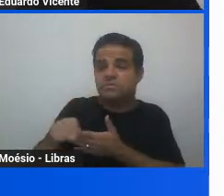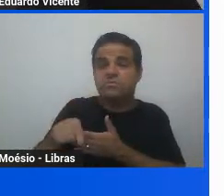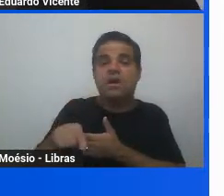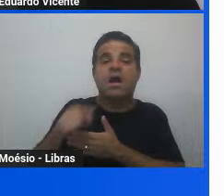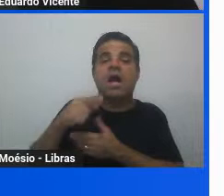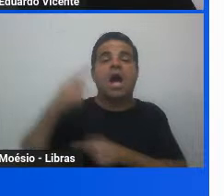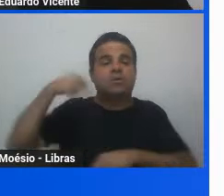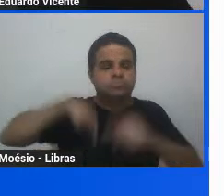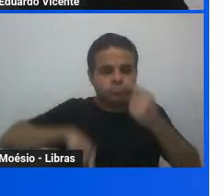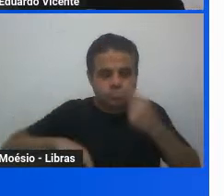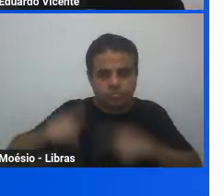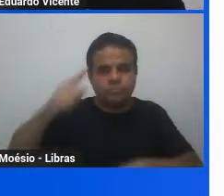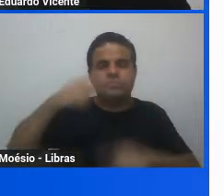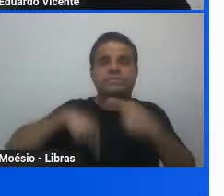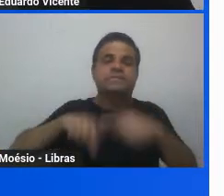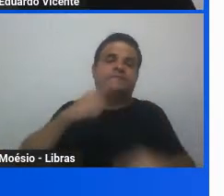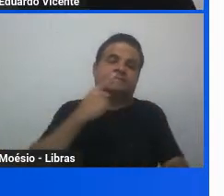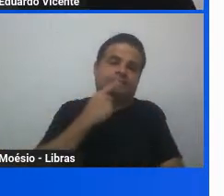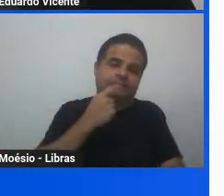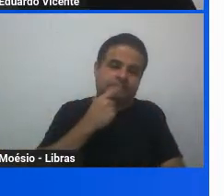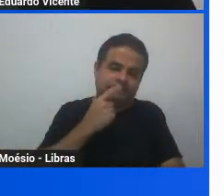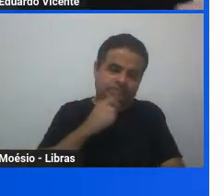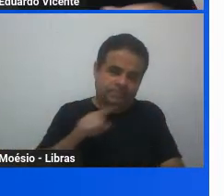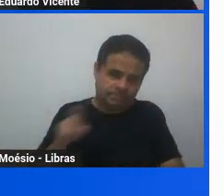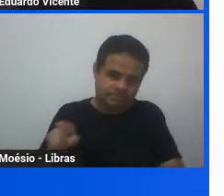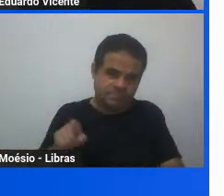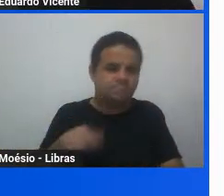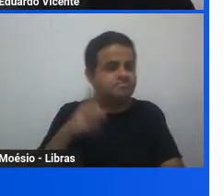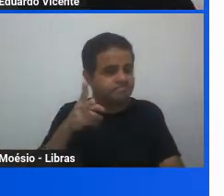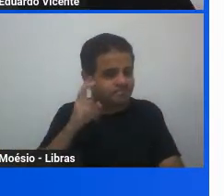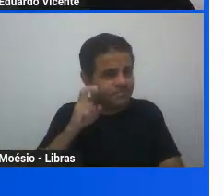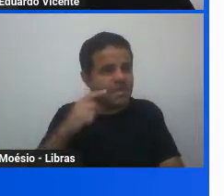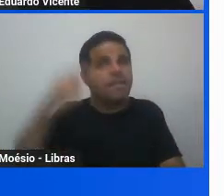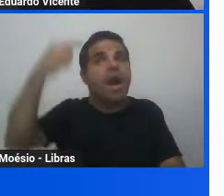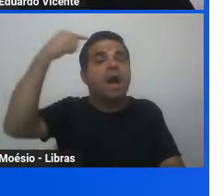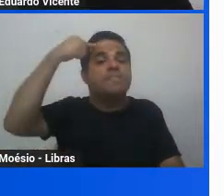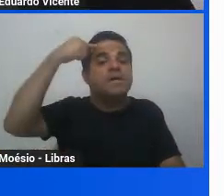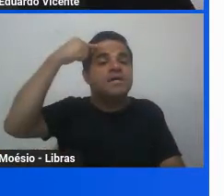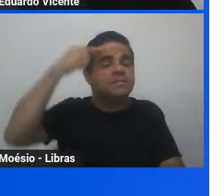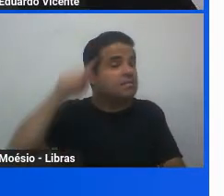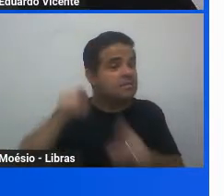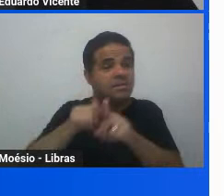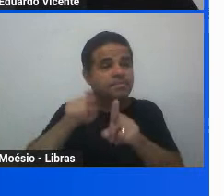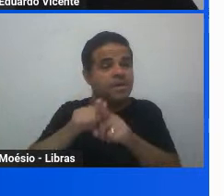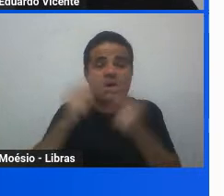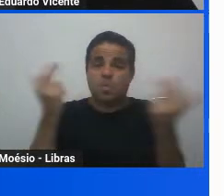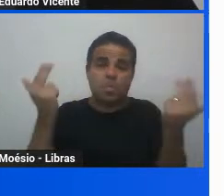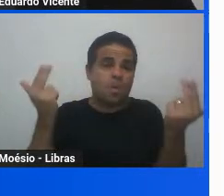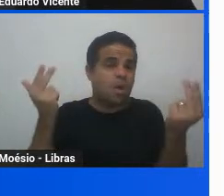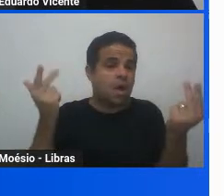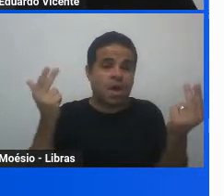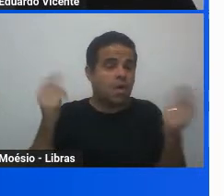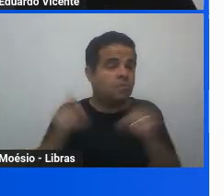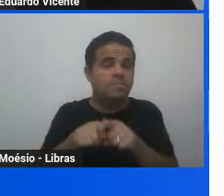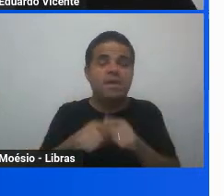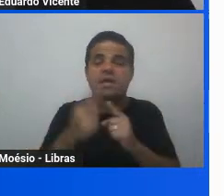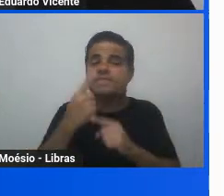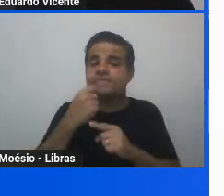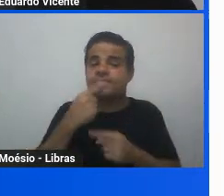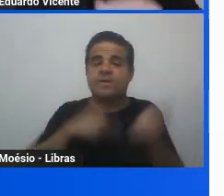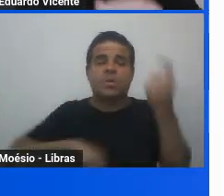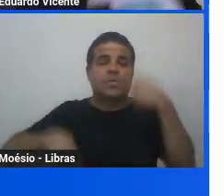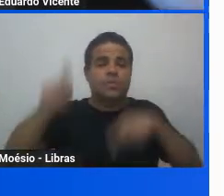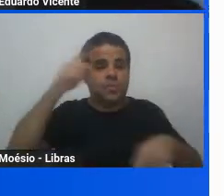correndo todo o sangue, a circulação. Perceba que na cabeça também acontece a mesma coisa. O sangue não